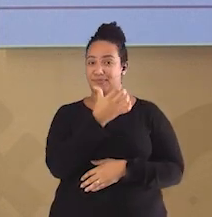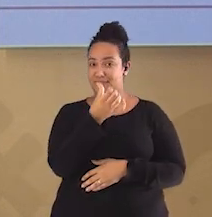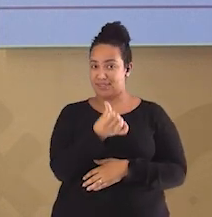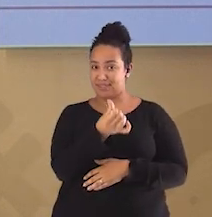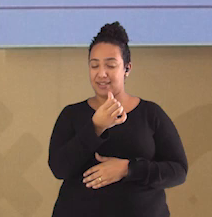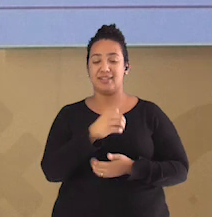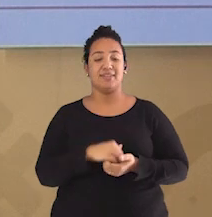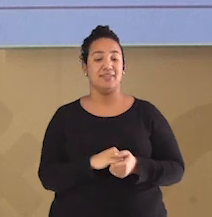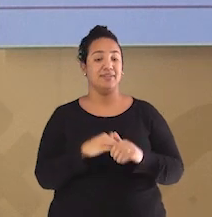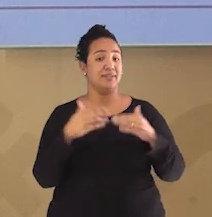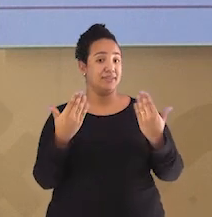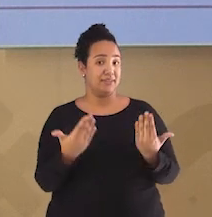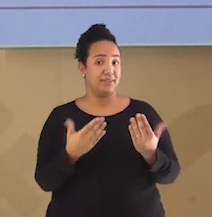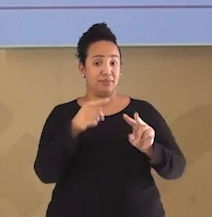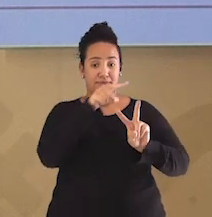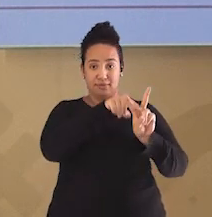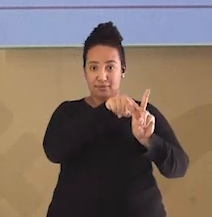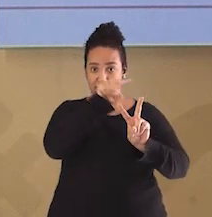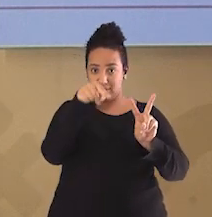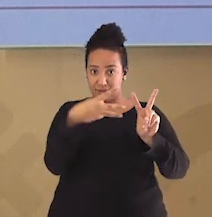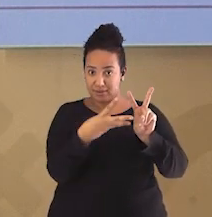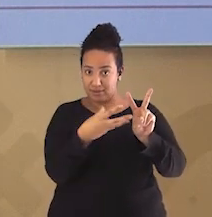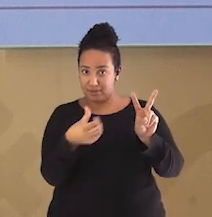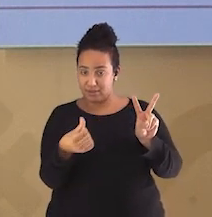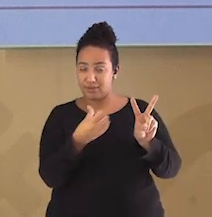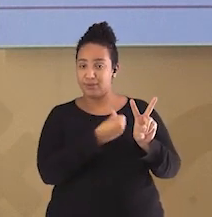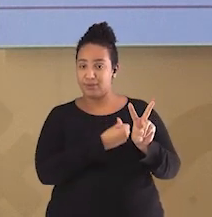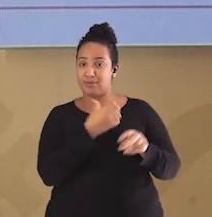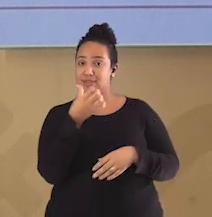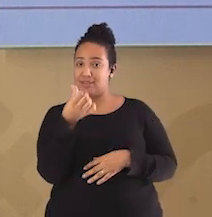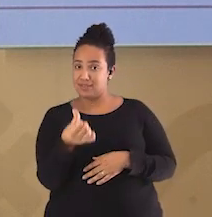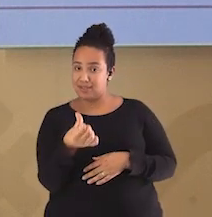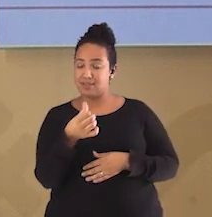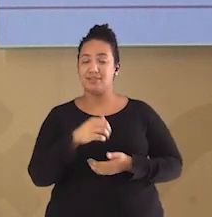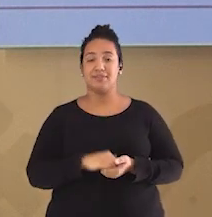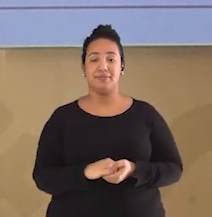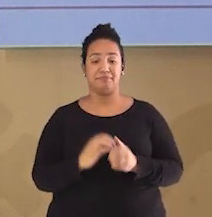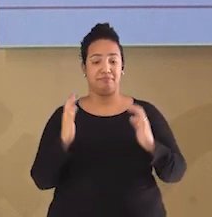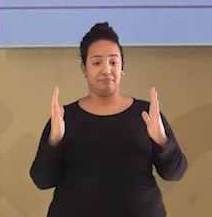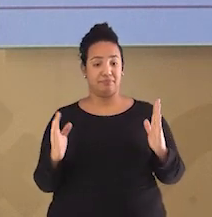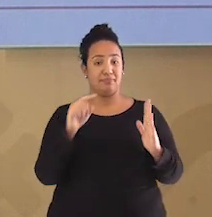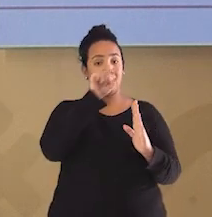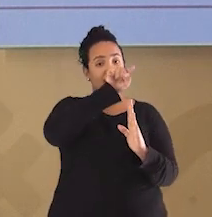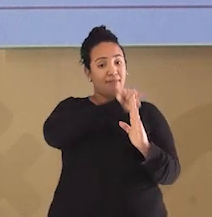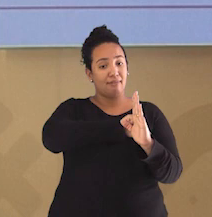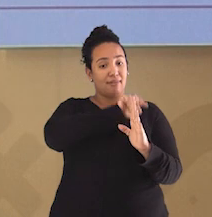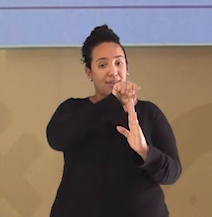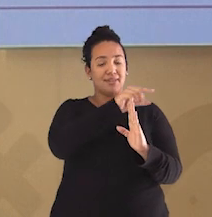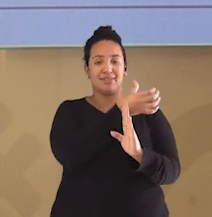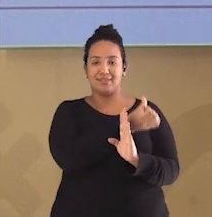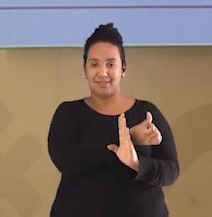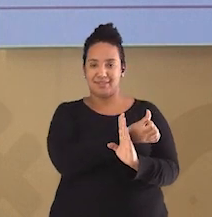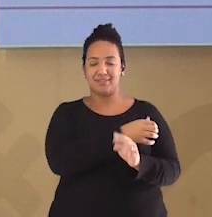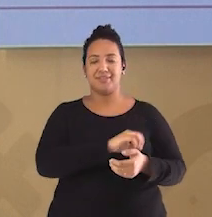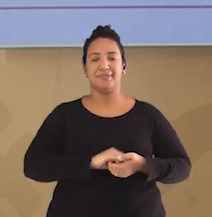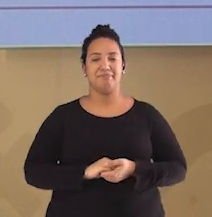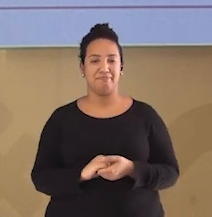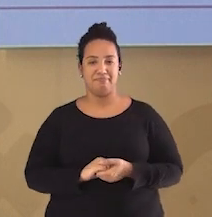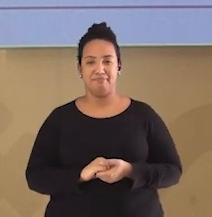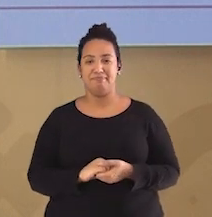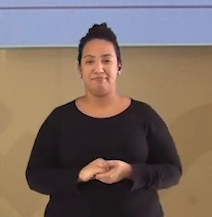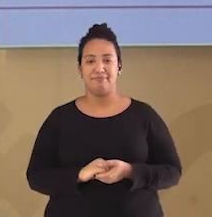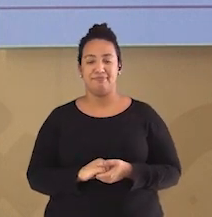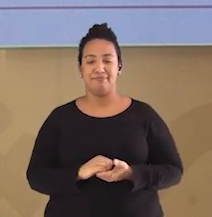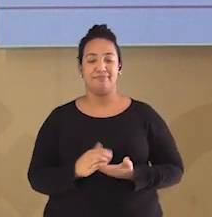6. Assim, a raiz quadrada de 36 é 6. E a medida do lado do nosso quadrado é